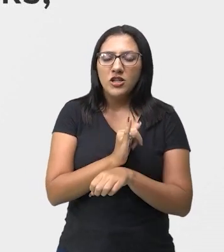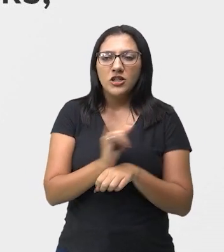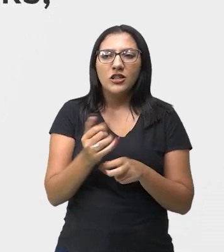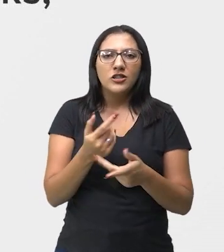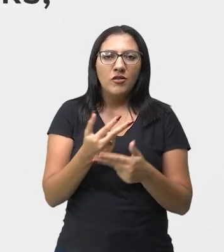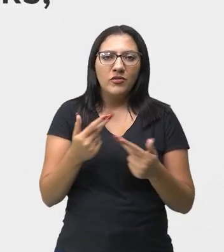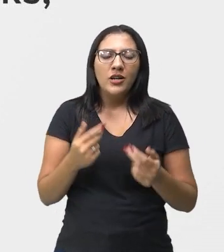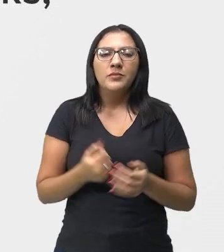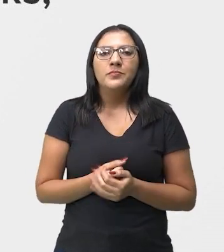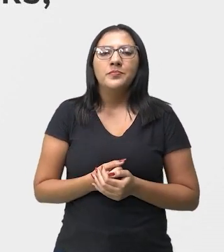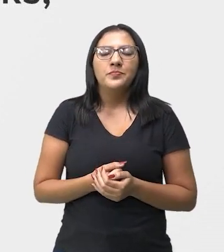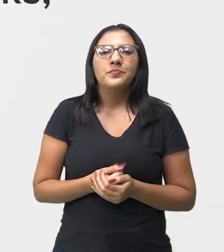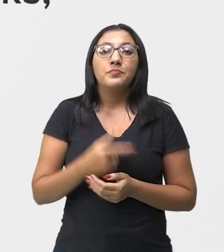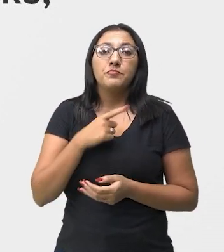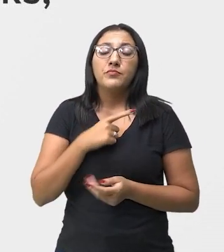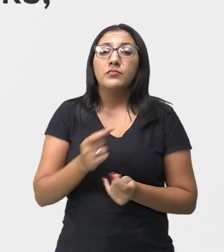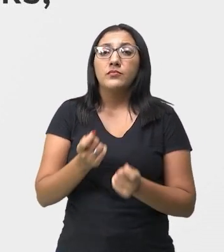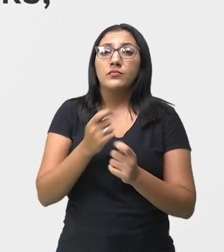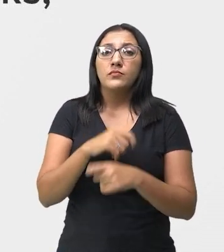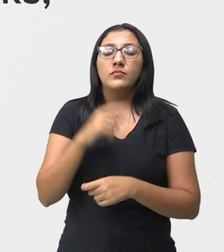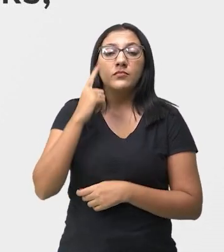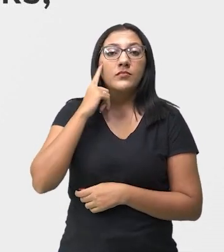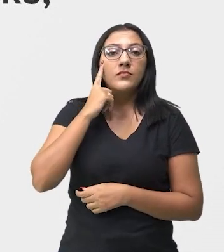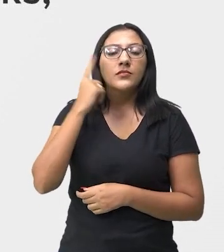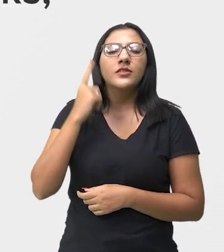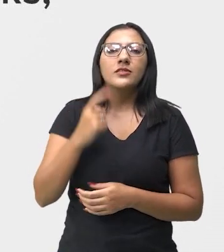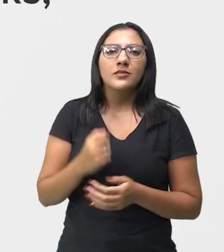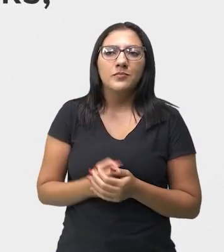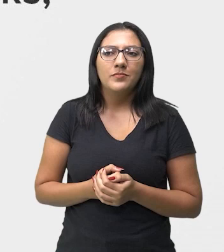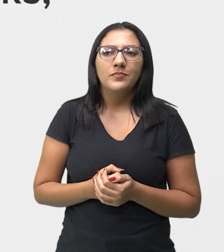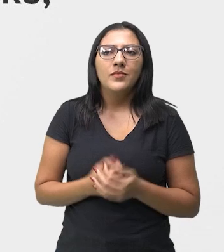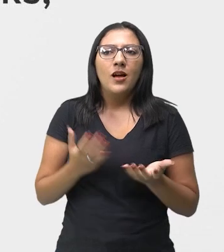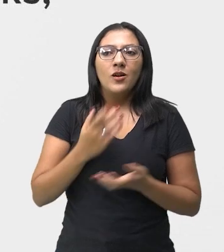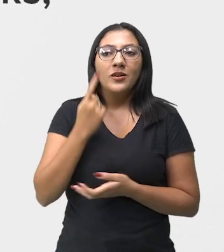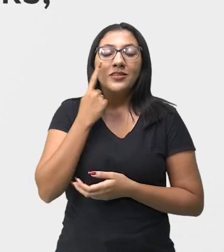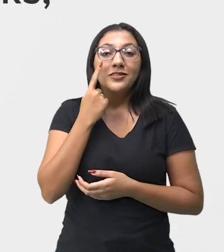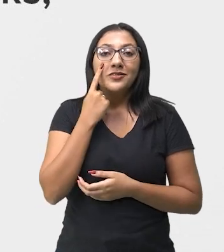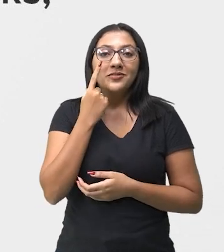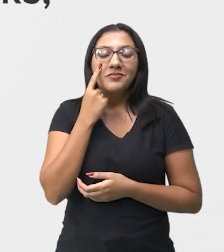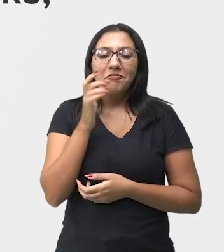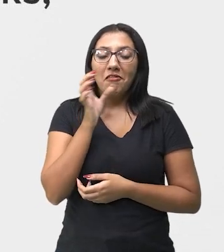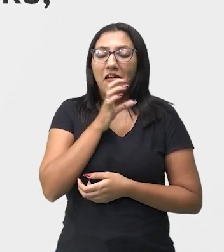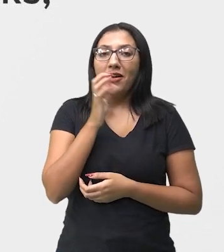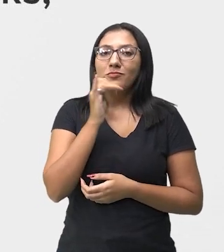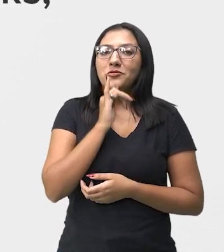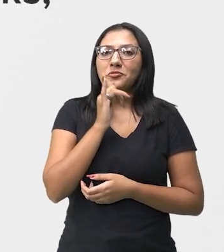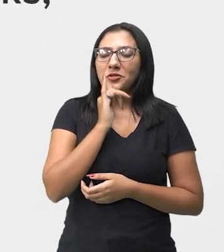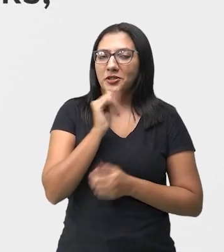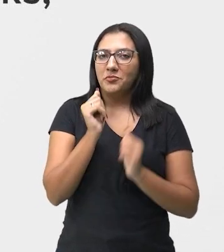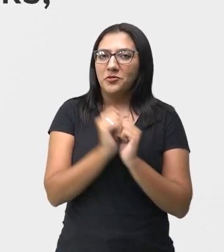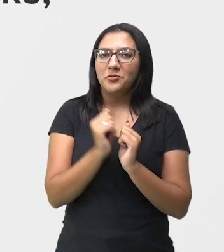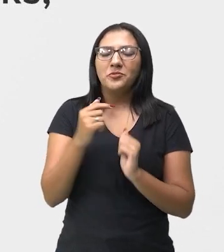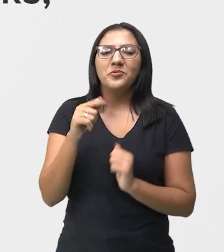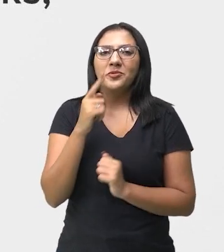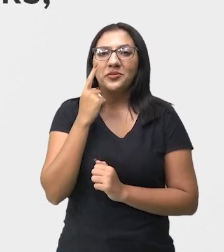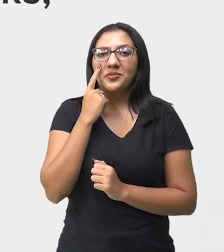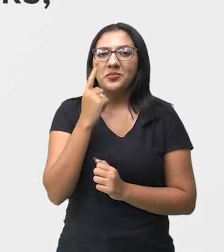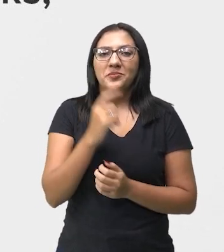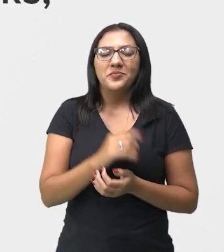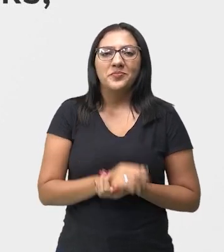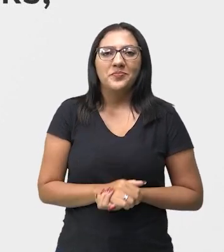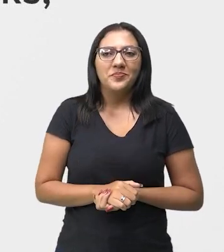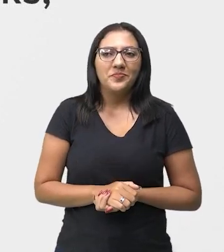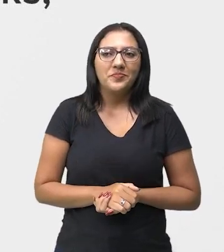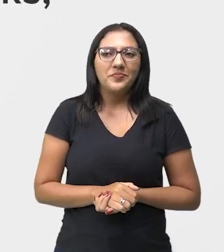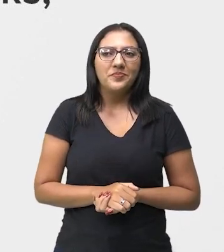é? Olhem só. Voltando ao nosso infográfico de análise, que a gente tem analisado desde o começo,